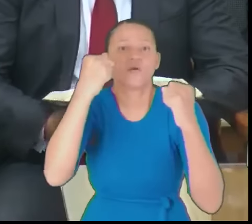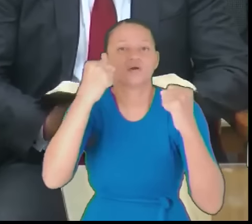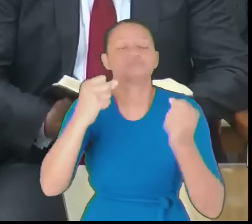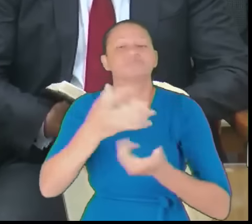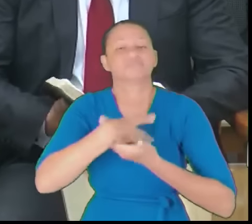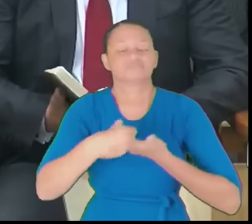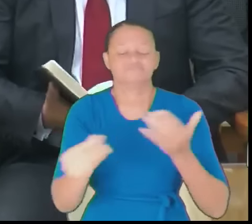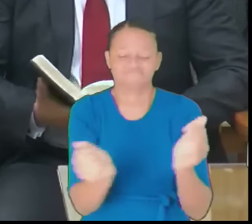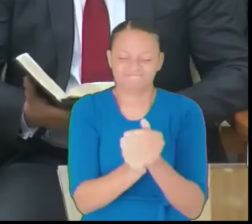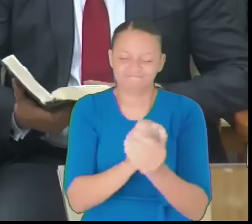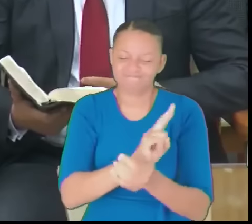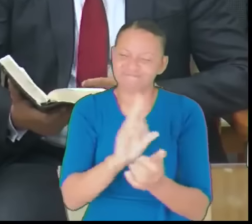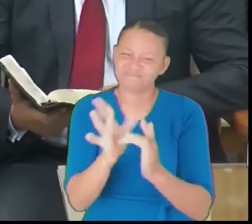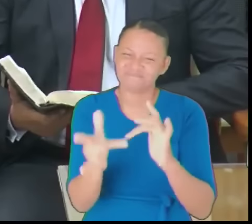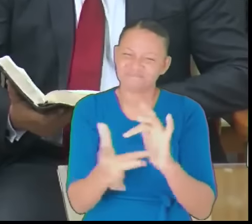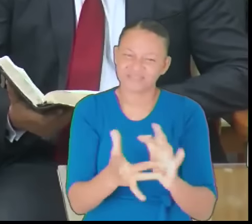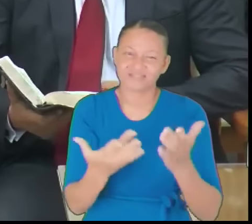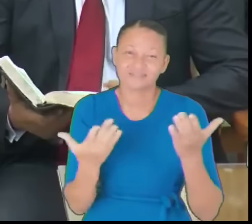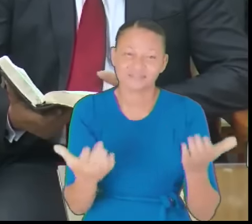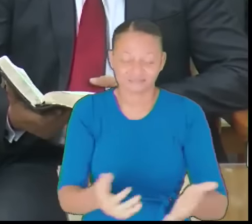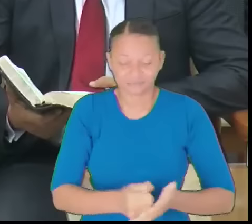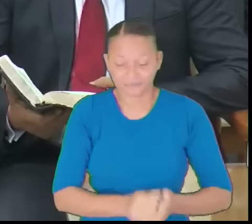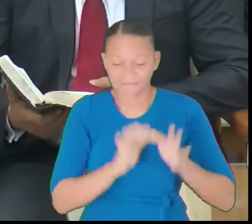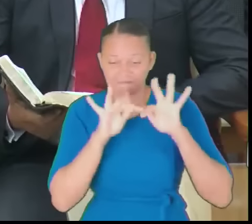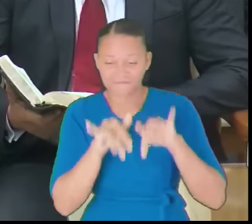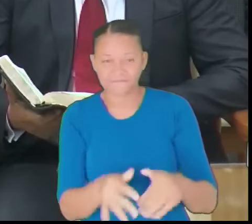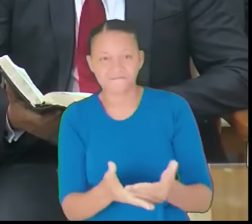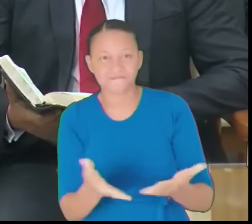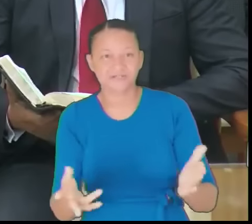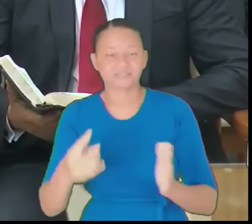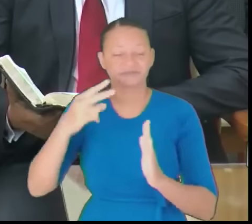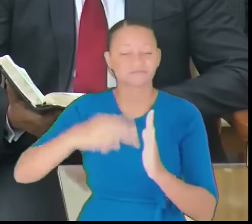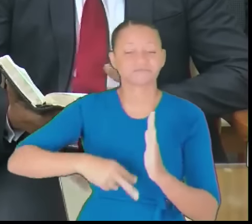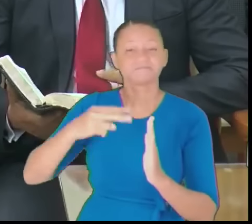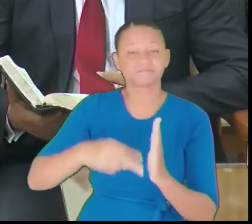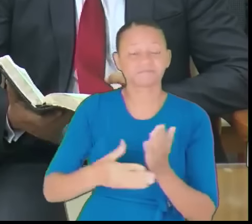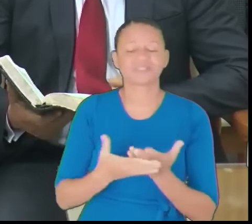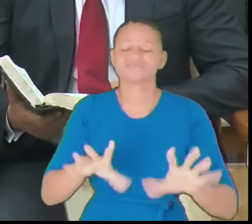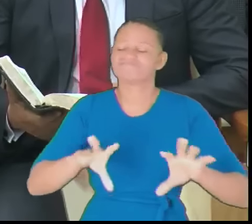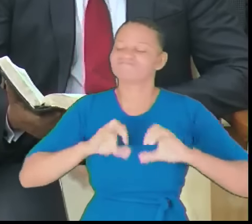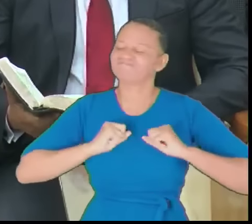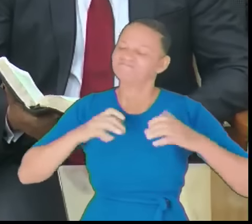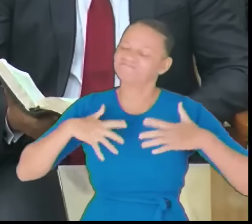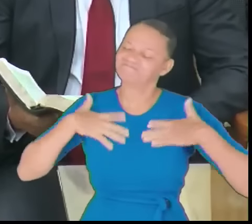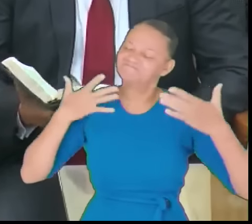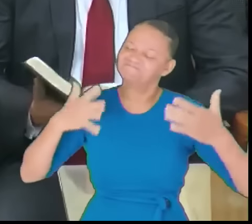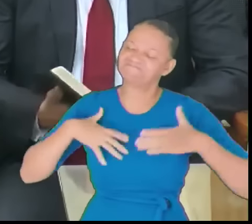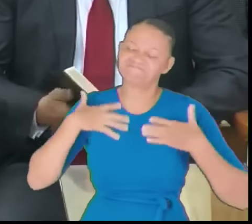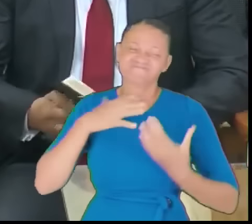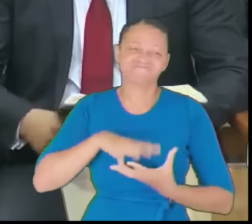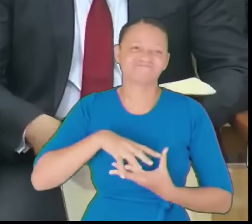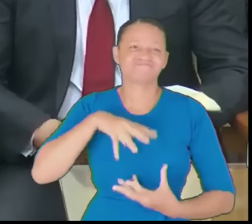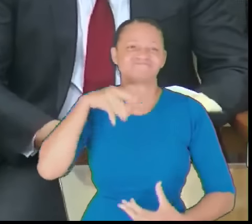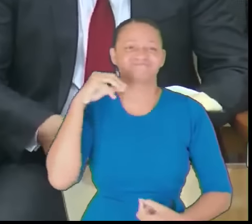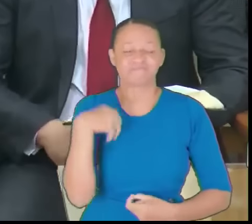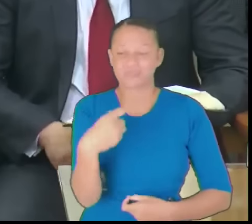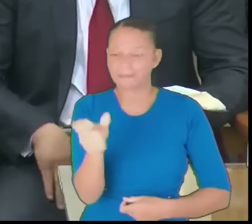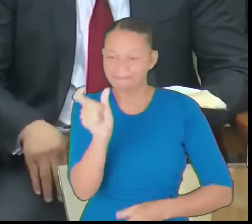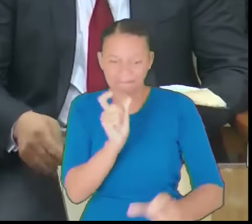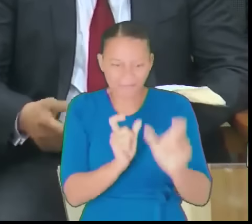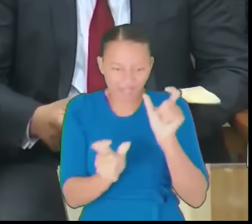nome de Jesus? Amém. Quando chegou aqui no final, estava lendo, irmão, e eu me alegrei na alma. Não li umas palavras dessas,